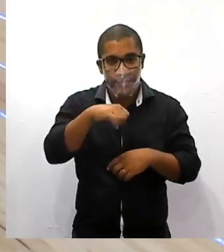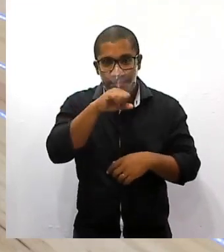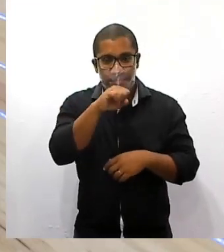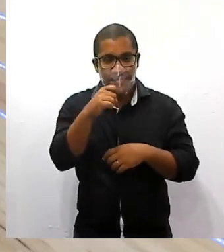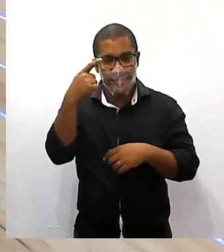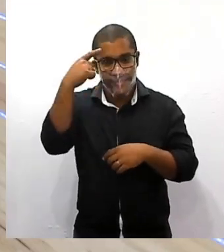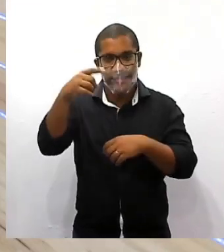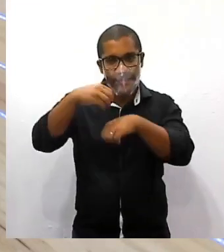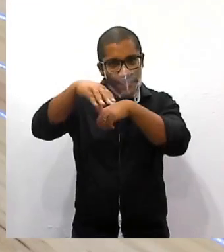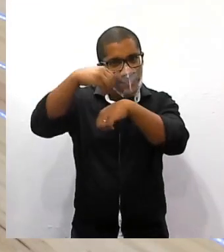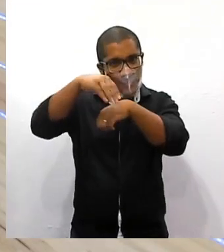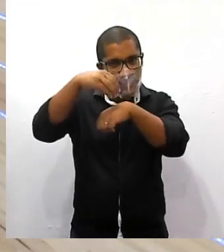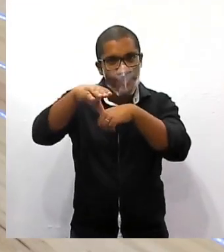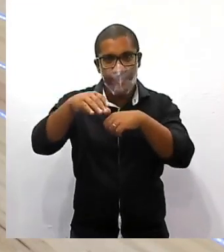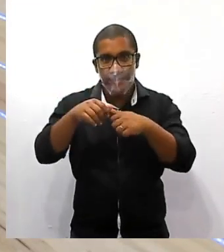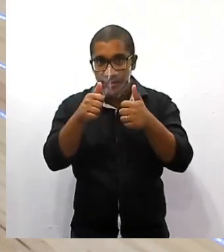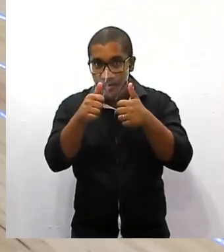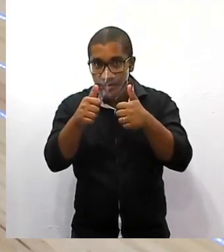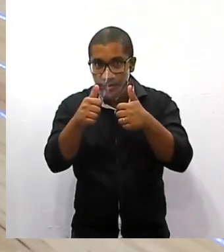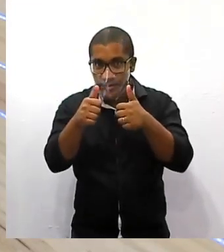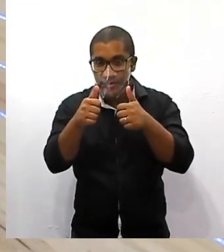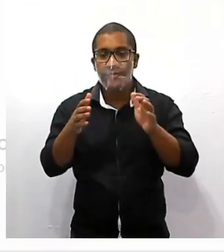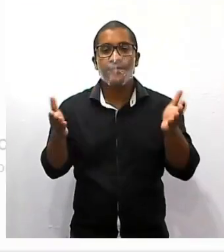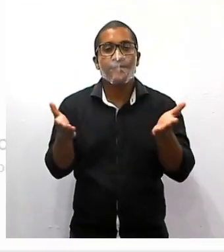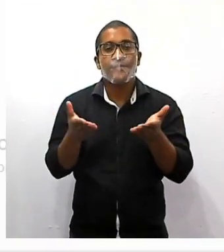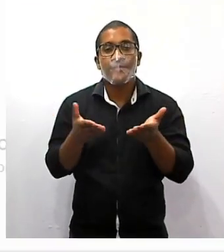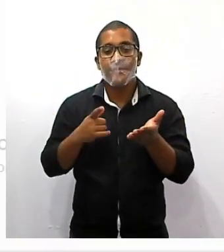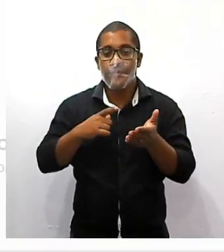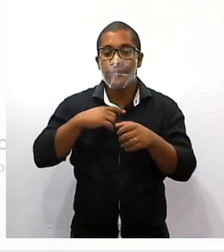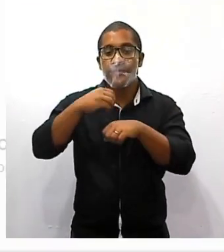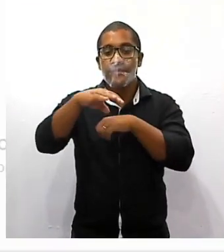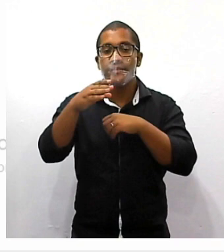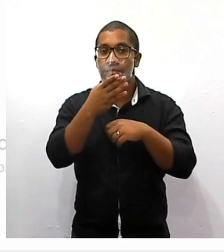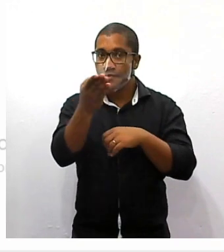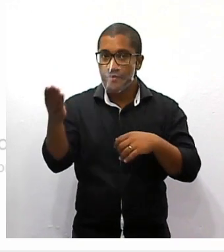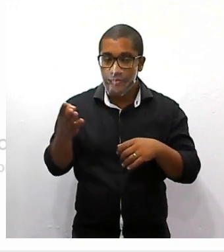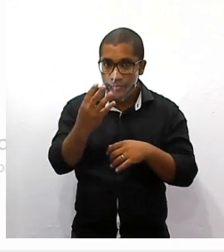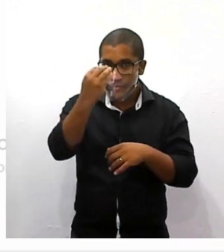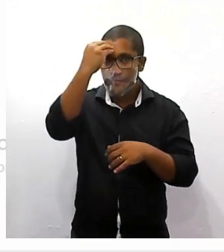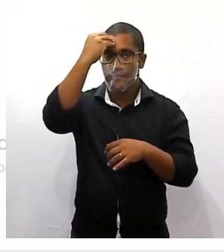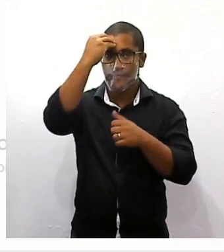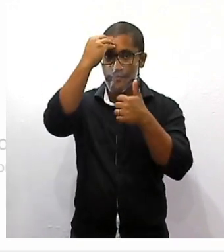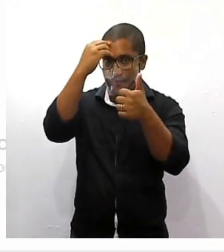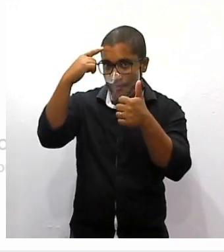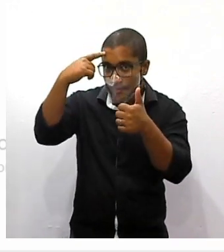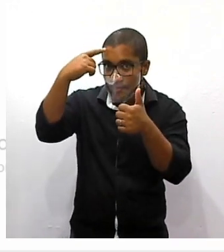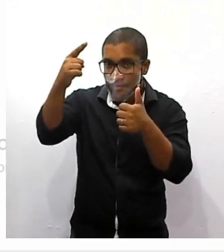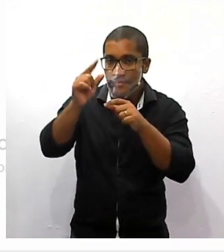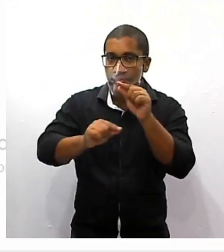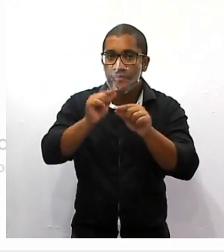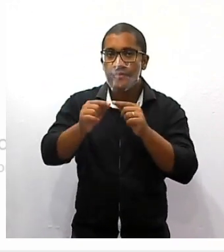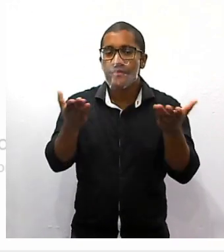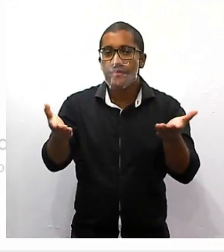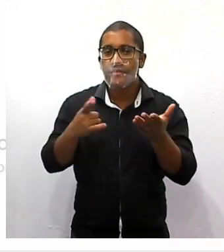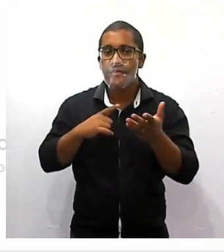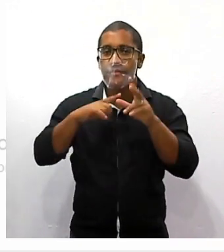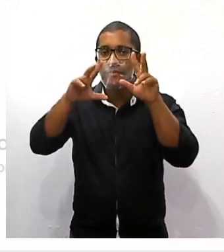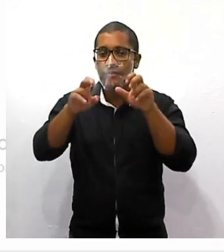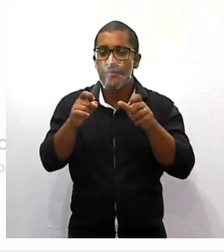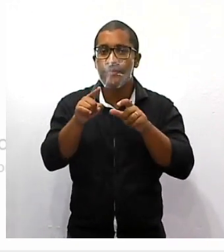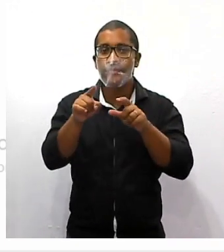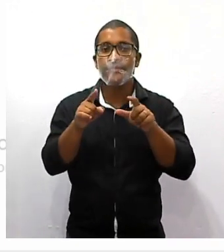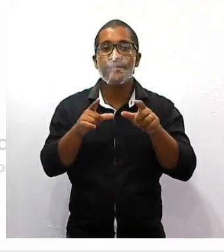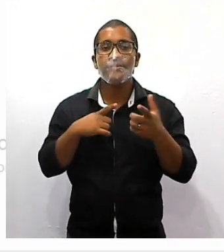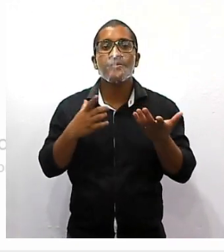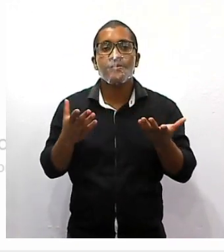manhã, chegou o bizu de manhã, chegou, tá lá, bizu de manhã para você que tá aí na sua casa. Lembrando, só para relembrar você, que no bizu de